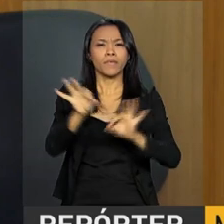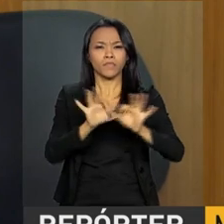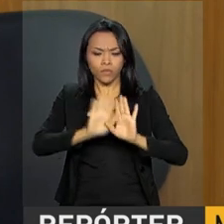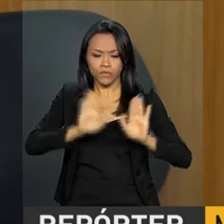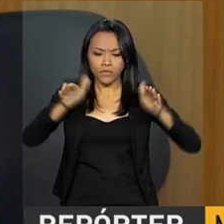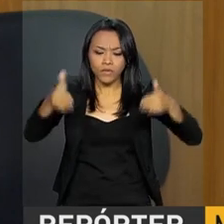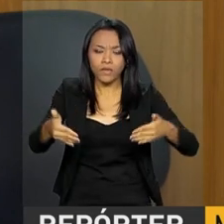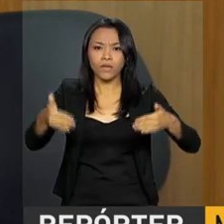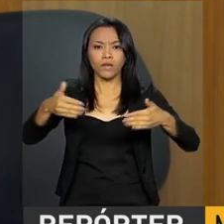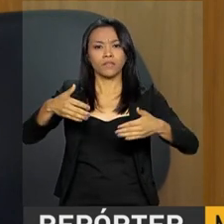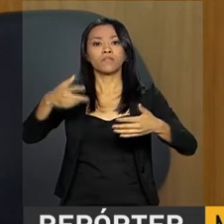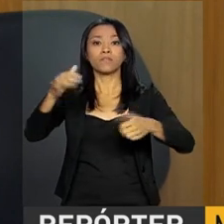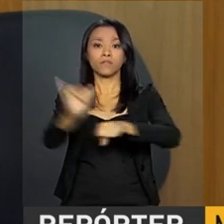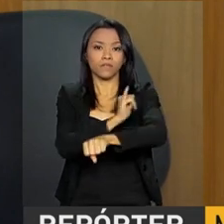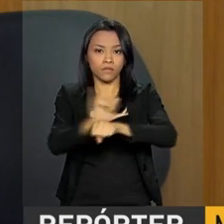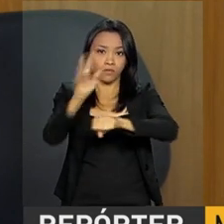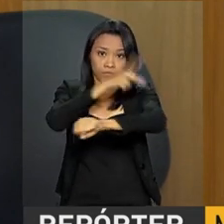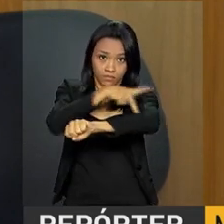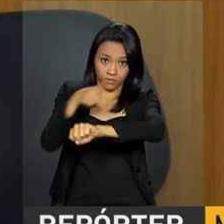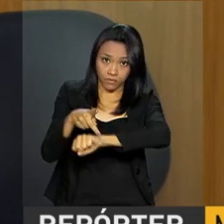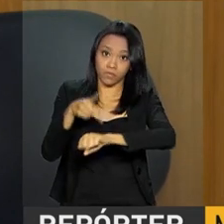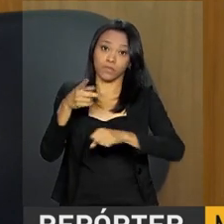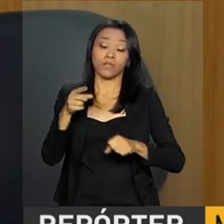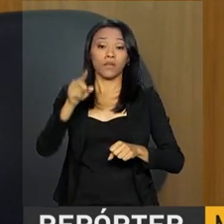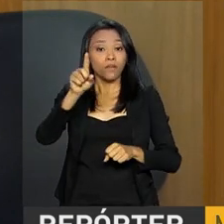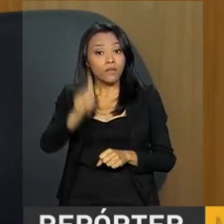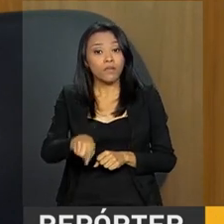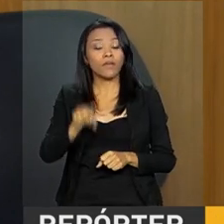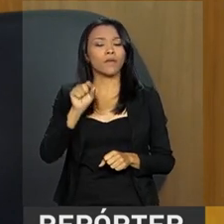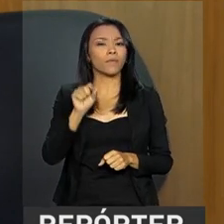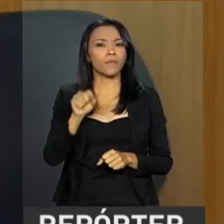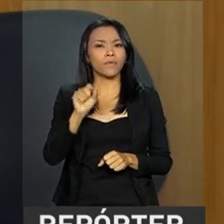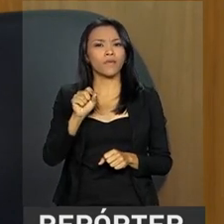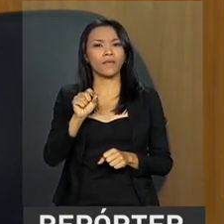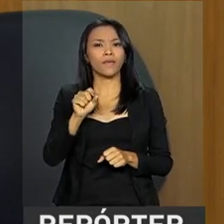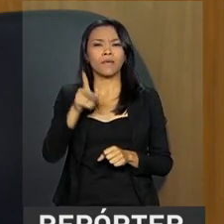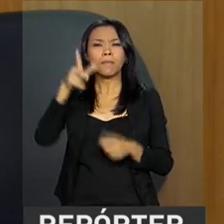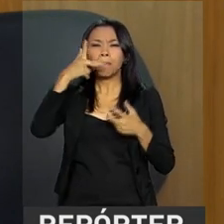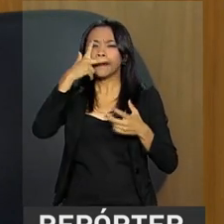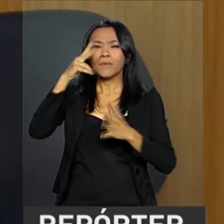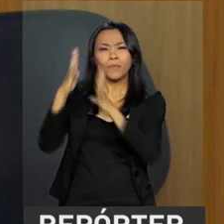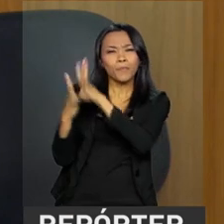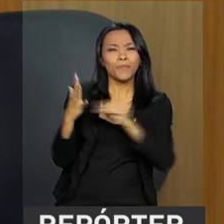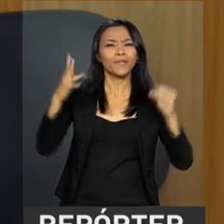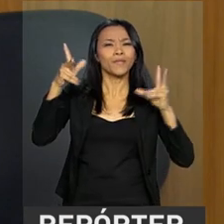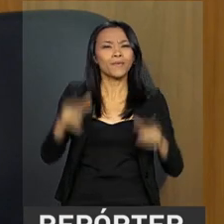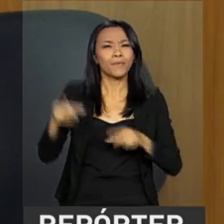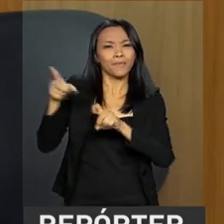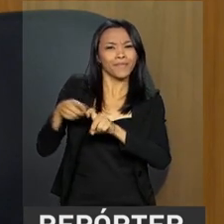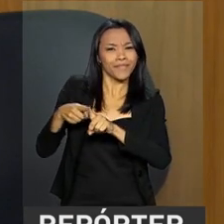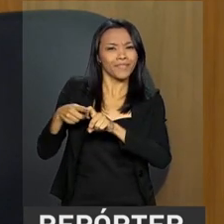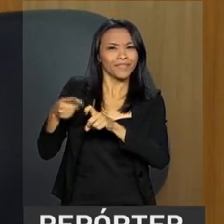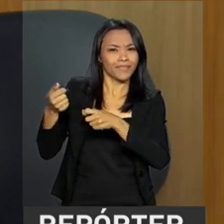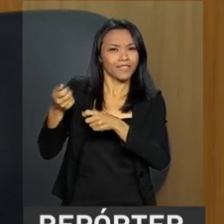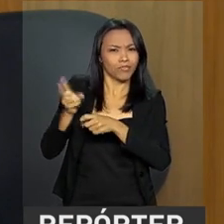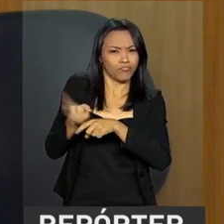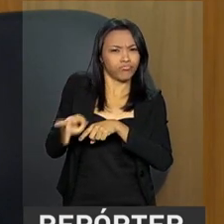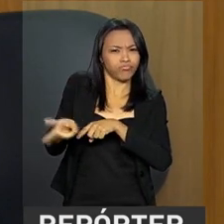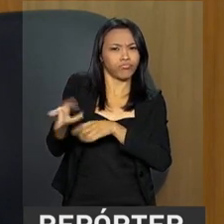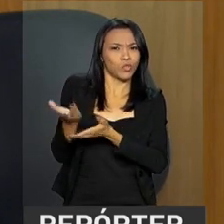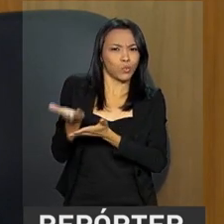ser uma novidade interessante inspirado inclusive na residência médica onde o professor terá